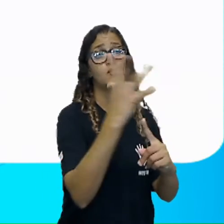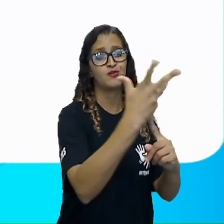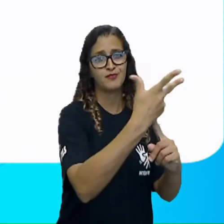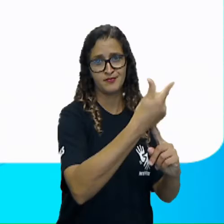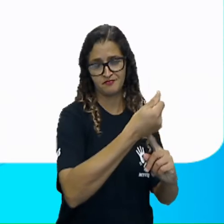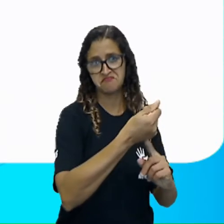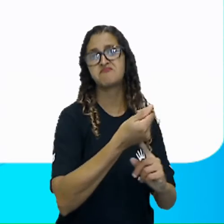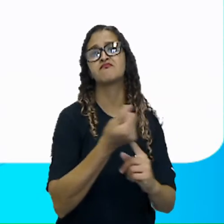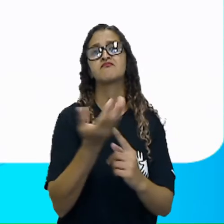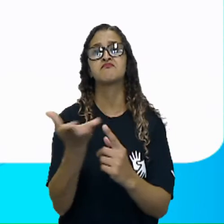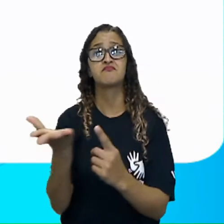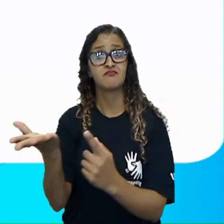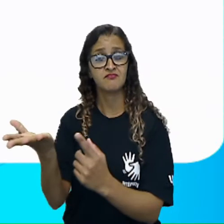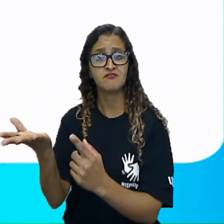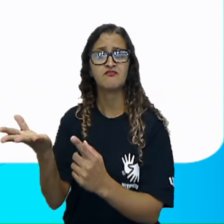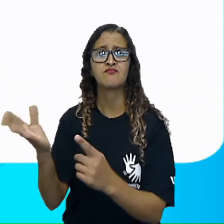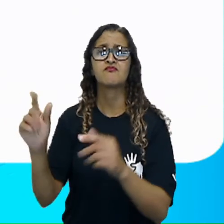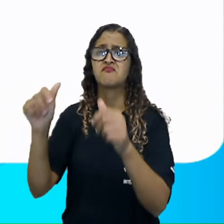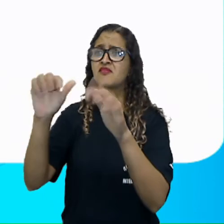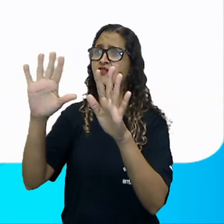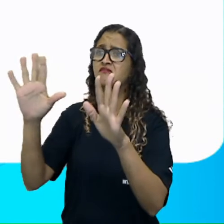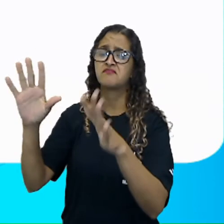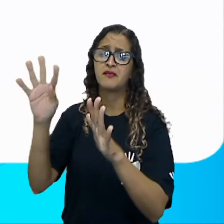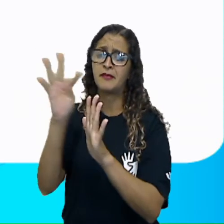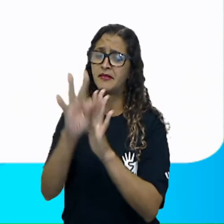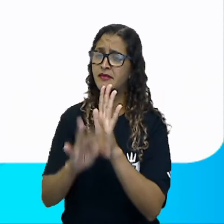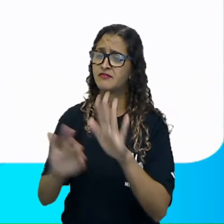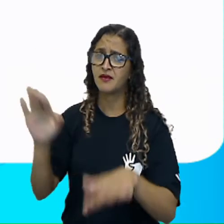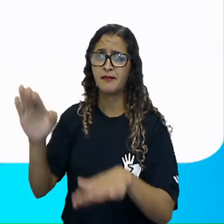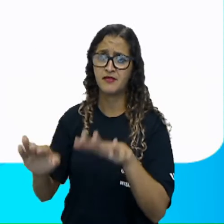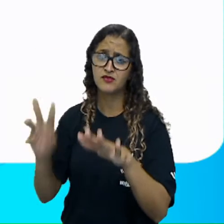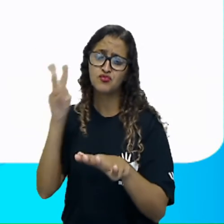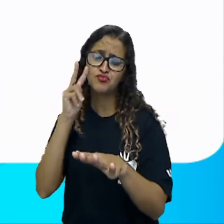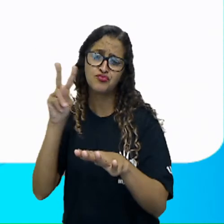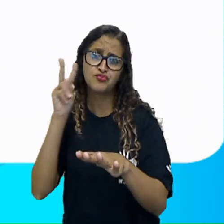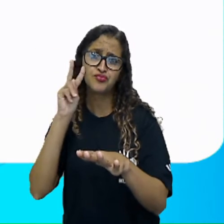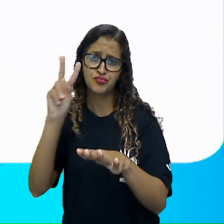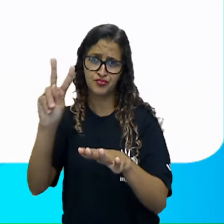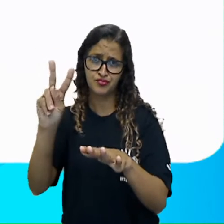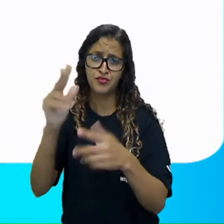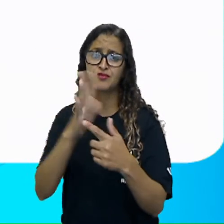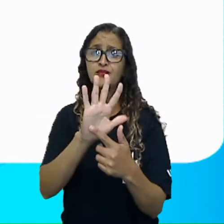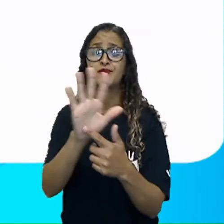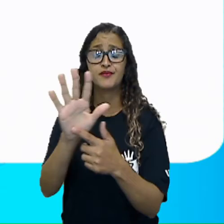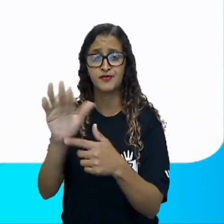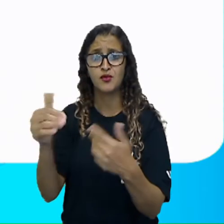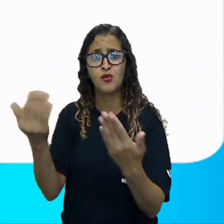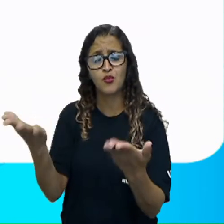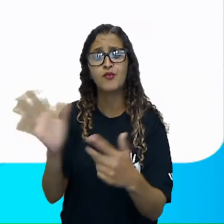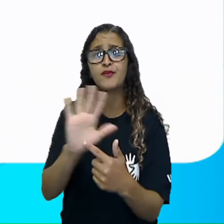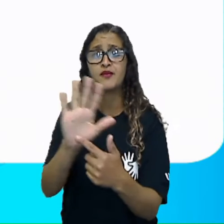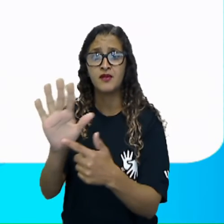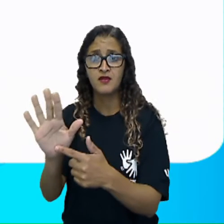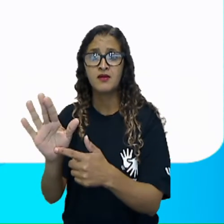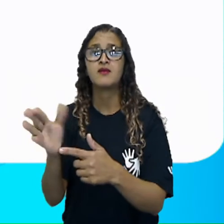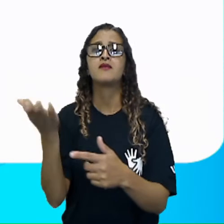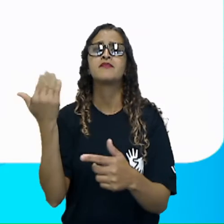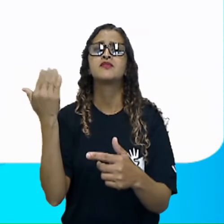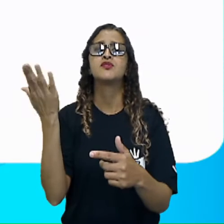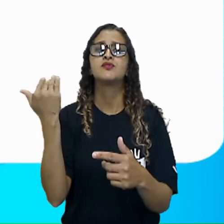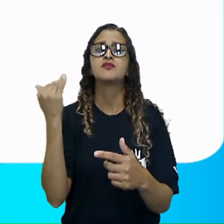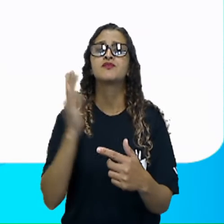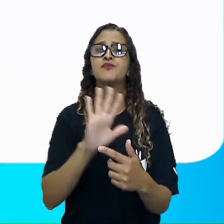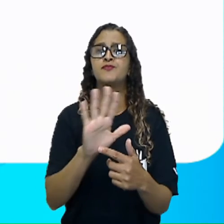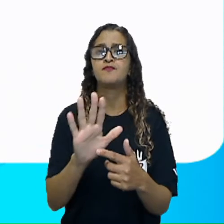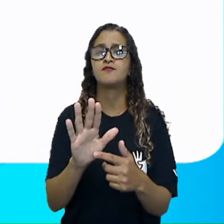determinada obra, de determinado texto, história. A partir do que foi apresentado,